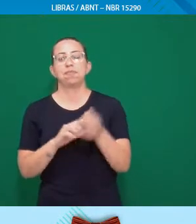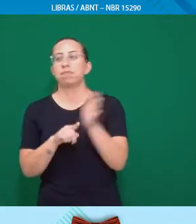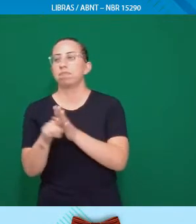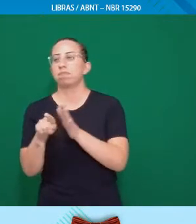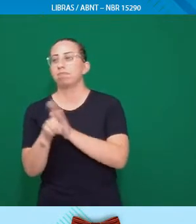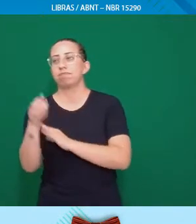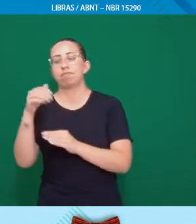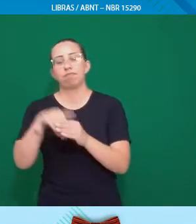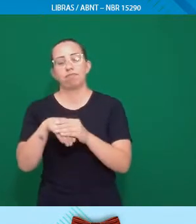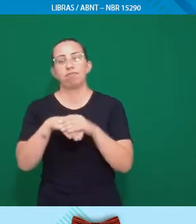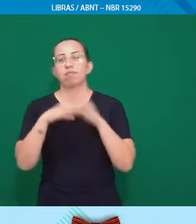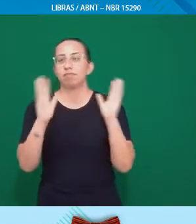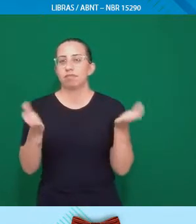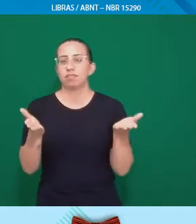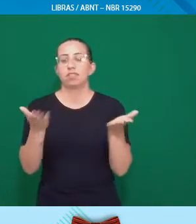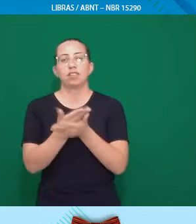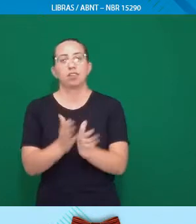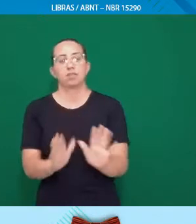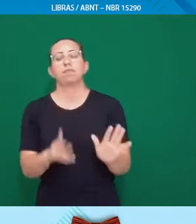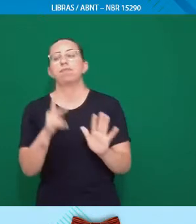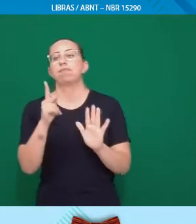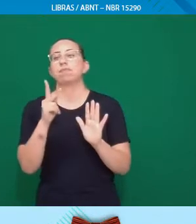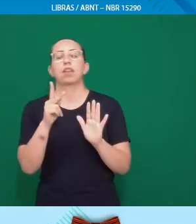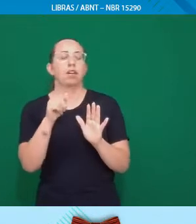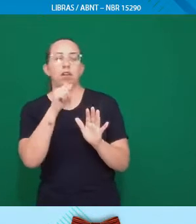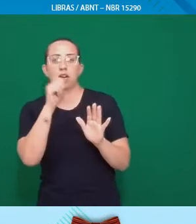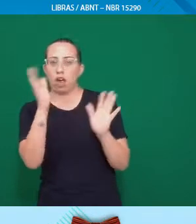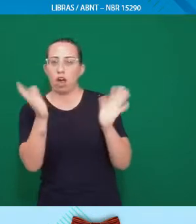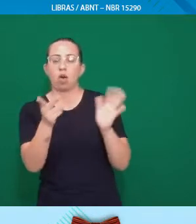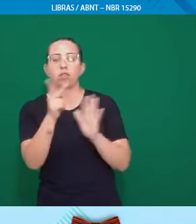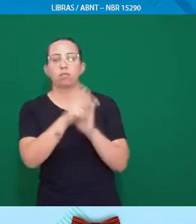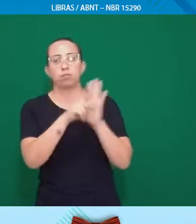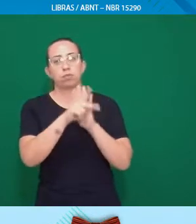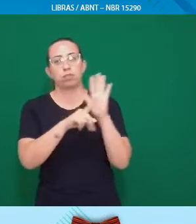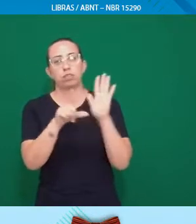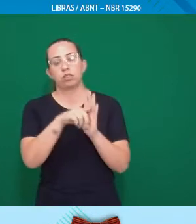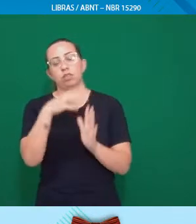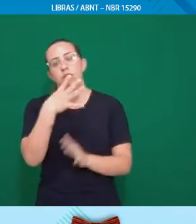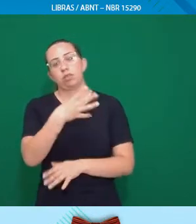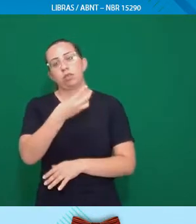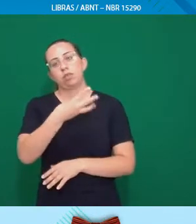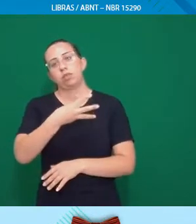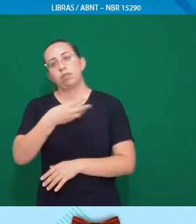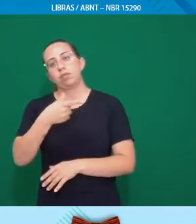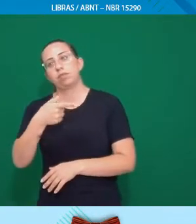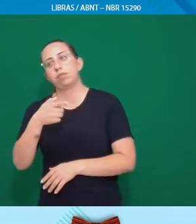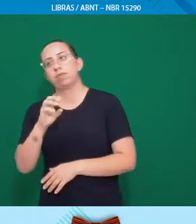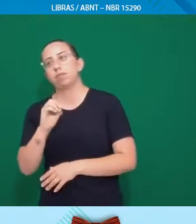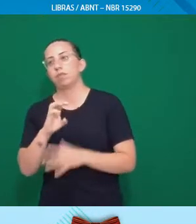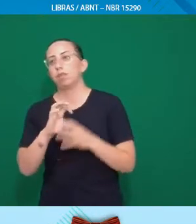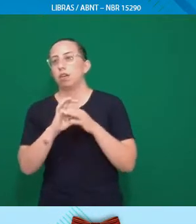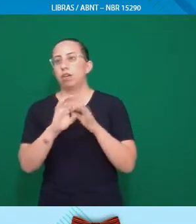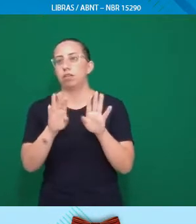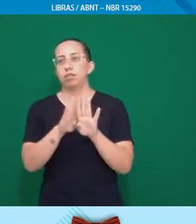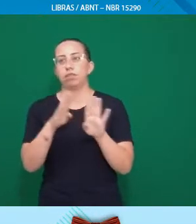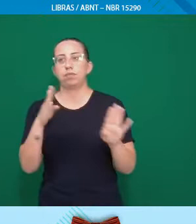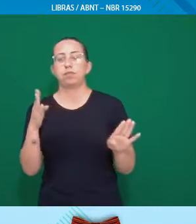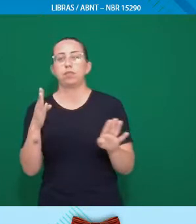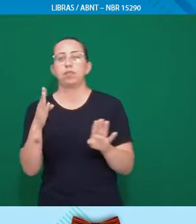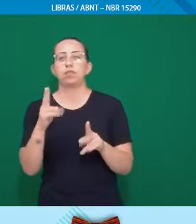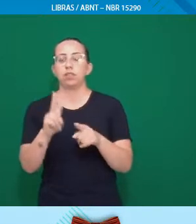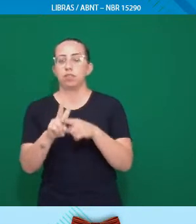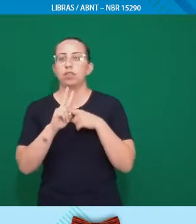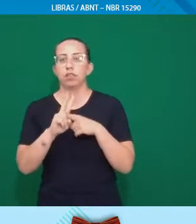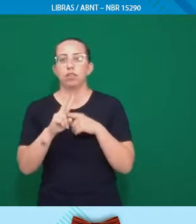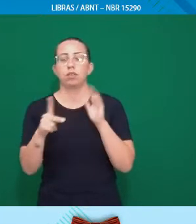votações passamos agora o projeto de lei ordinária do executivo 4.370 2021 que autoriza a abertura de crédito adicional